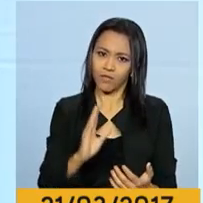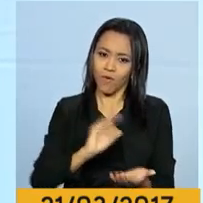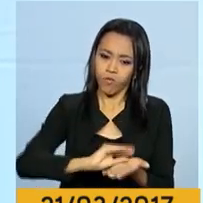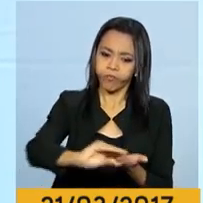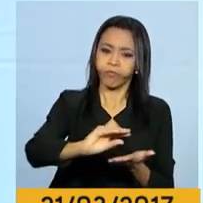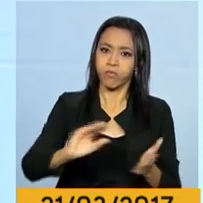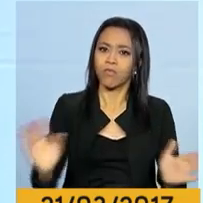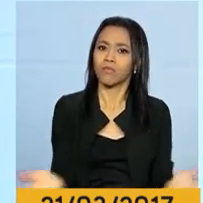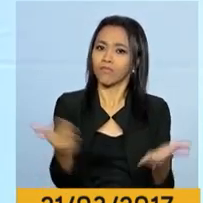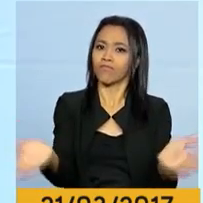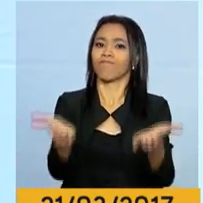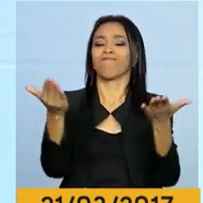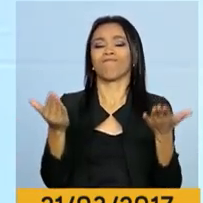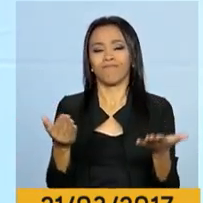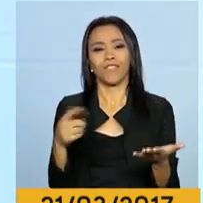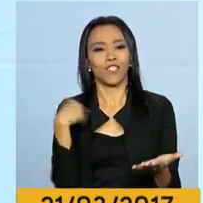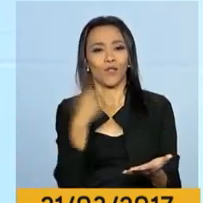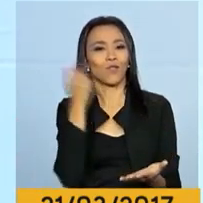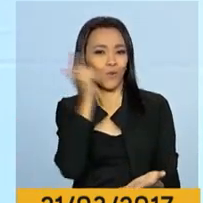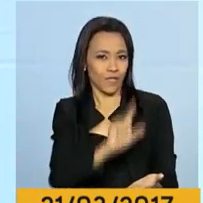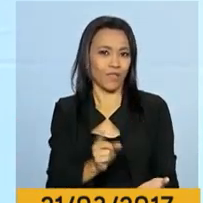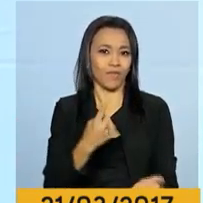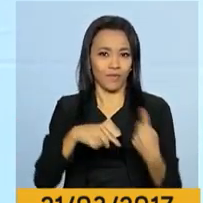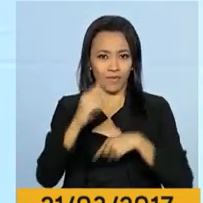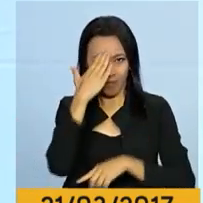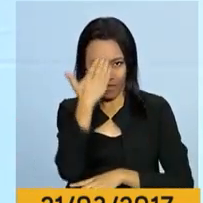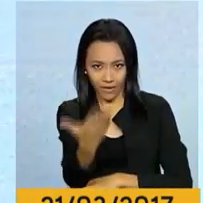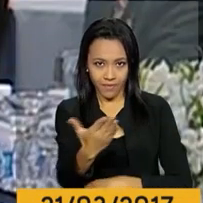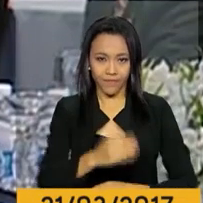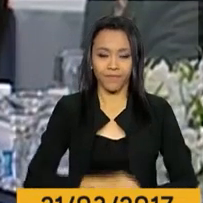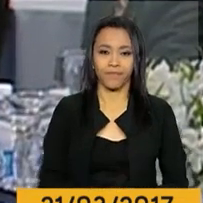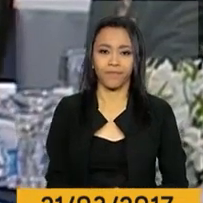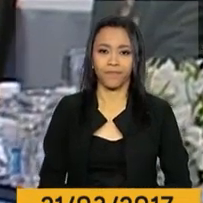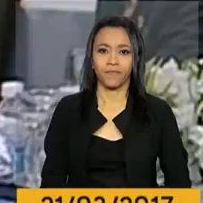a repetição. Todos nós ganharemos. Muito obrigado.